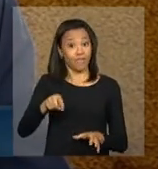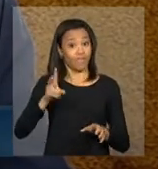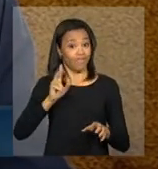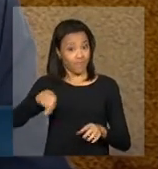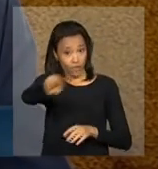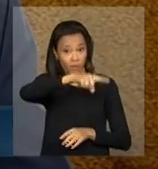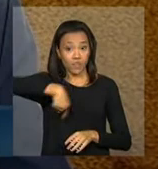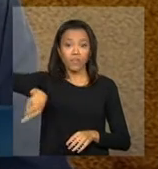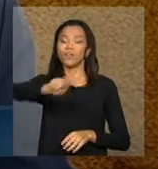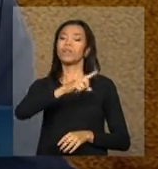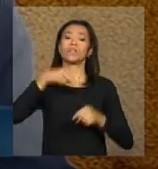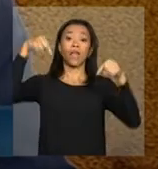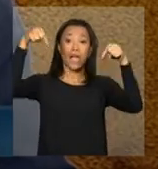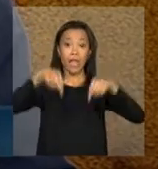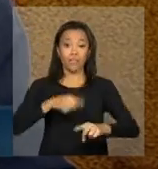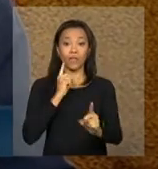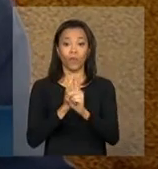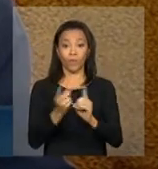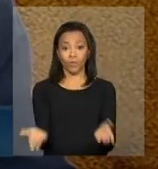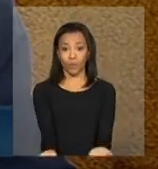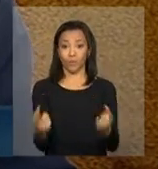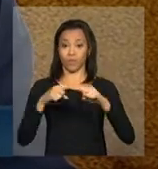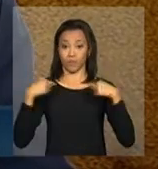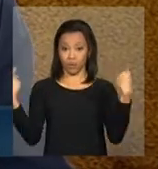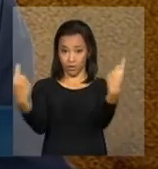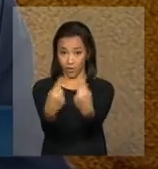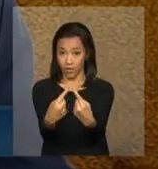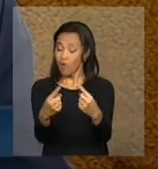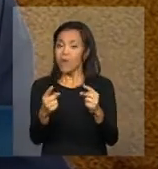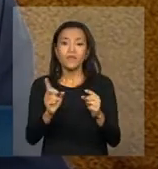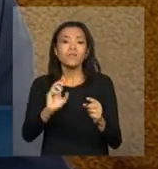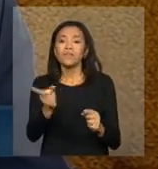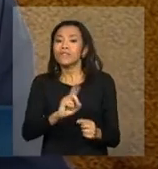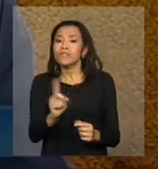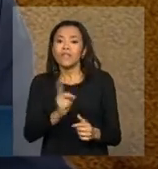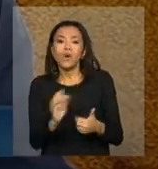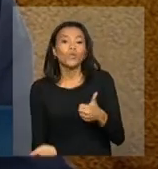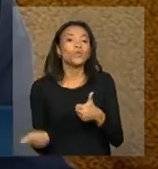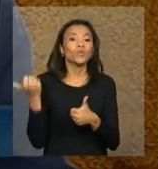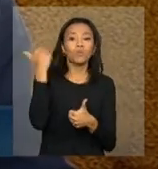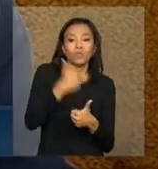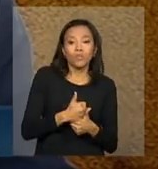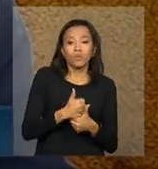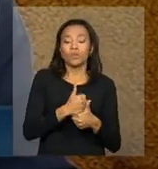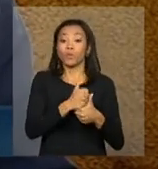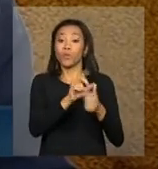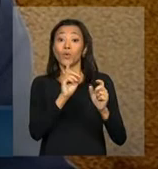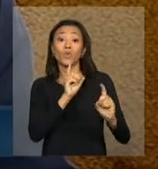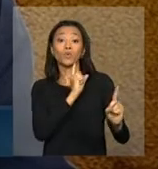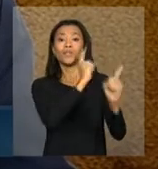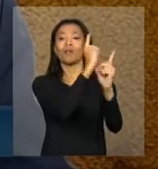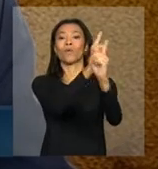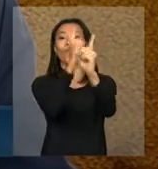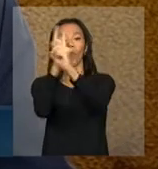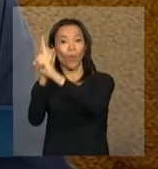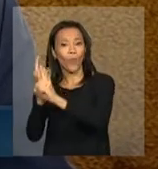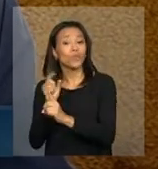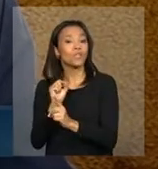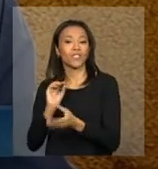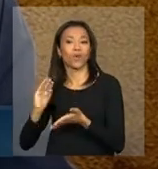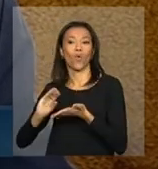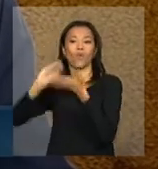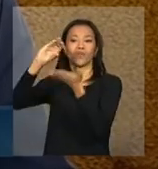que essa audiência pública aqui não substitui o Fórum Interconselhos, assim como o